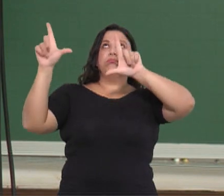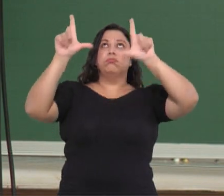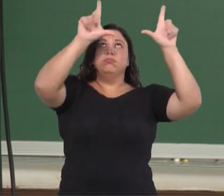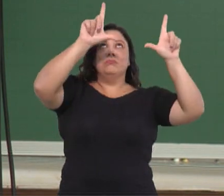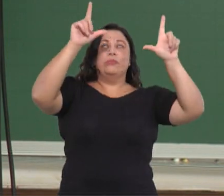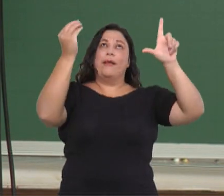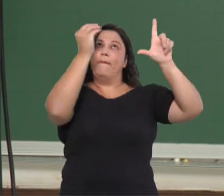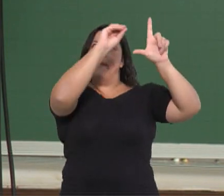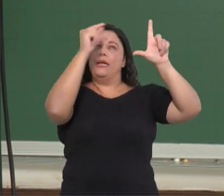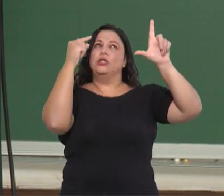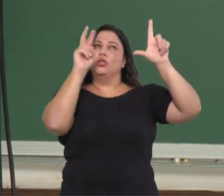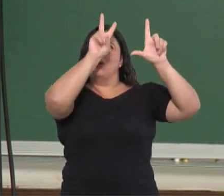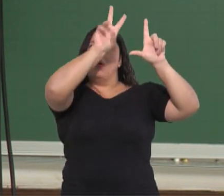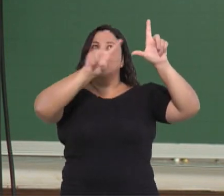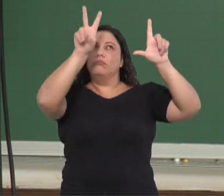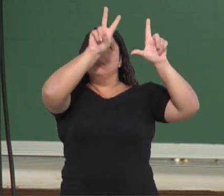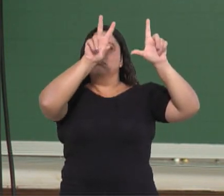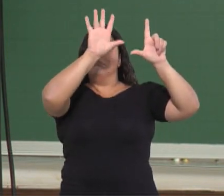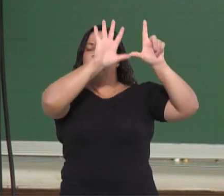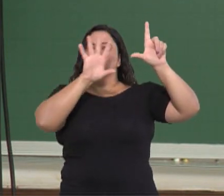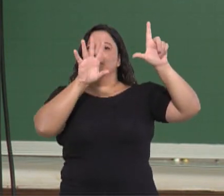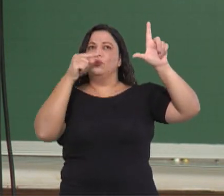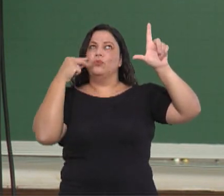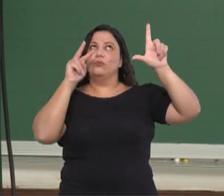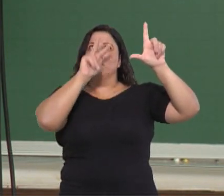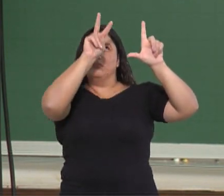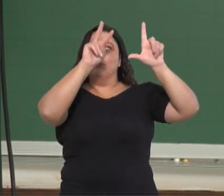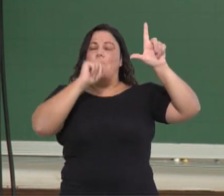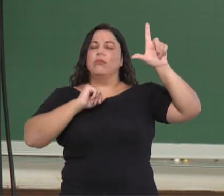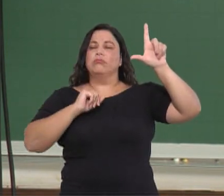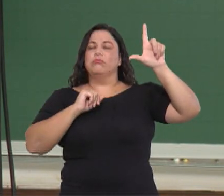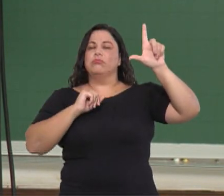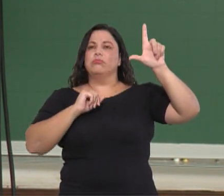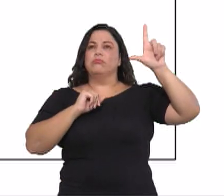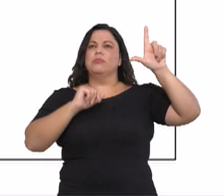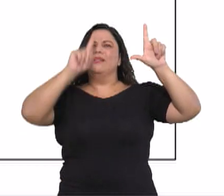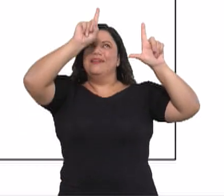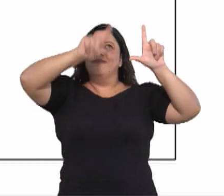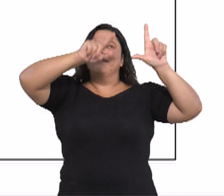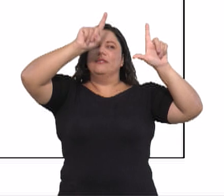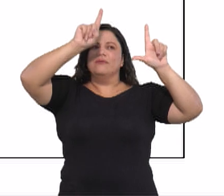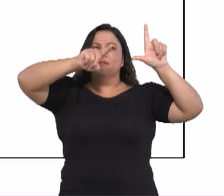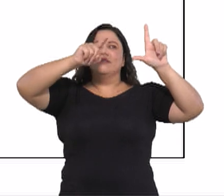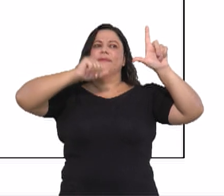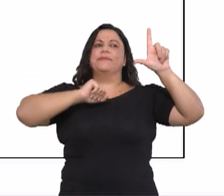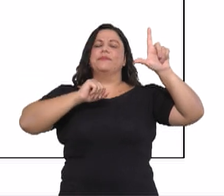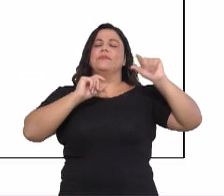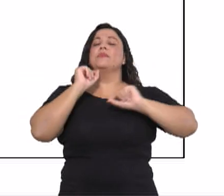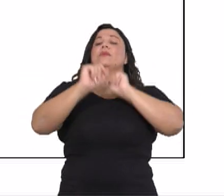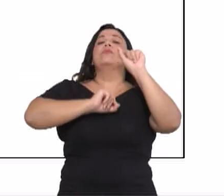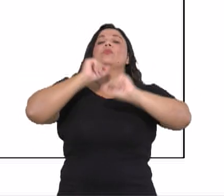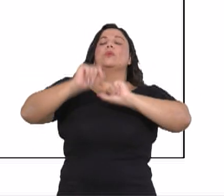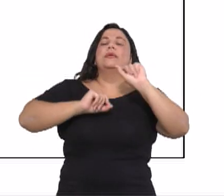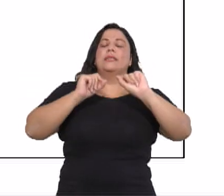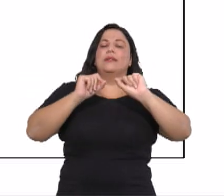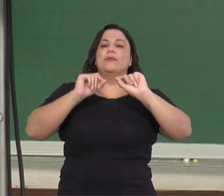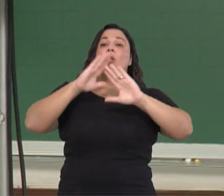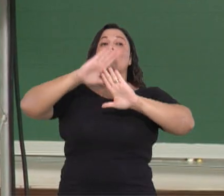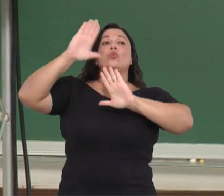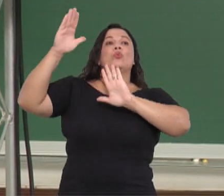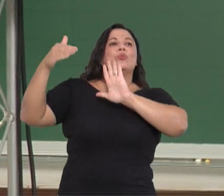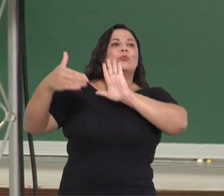sílaba e antepenúltima sílaba. Tá vendo que ela tem um acento? Por que ela tem um acento?